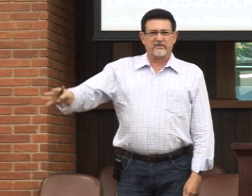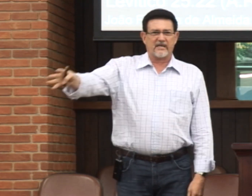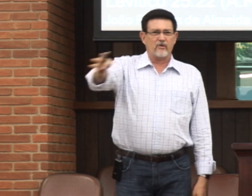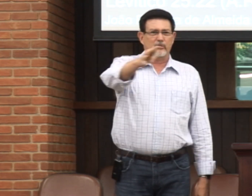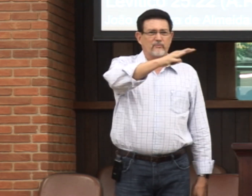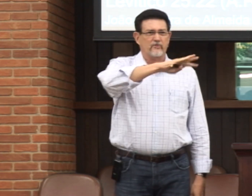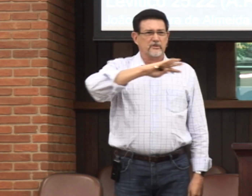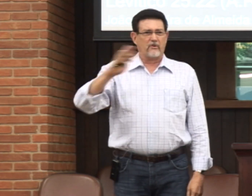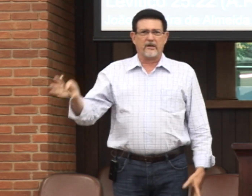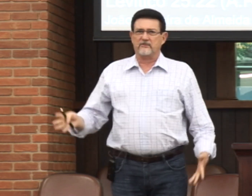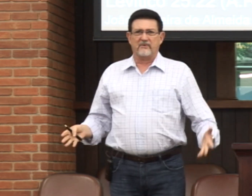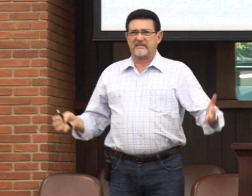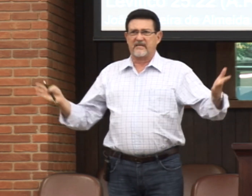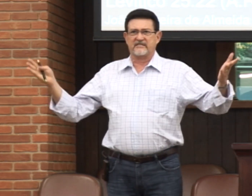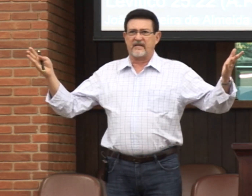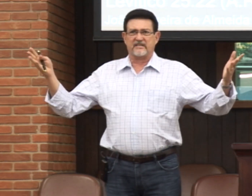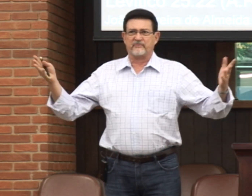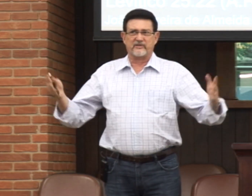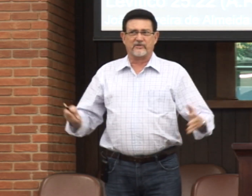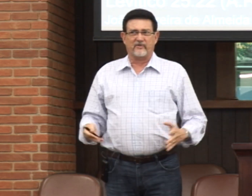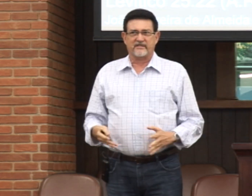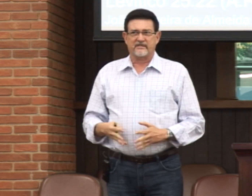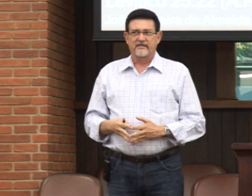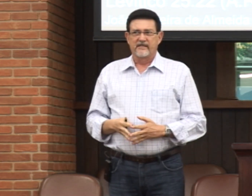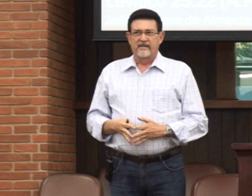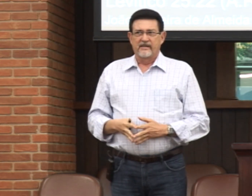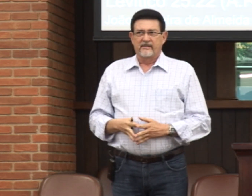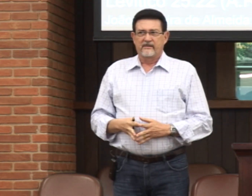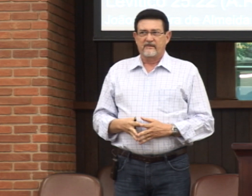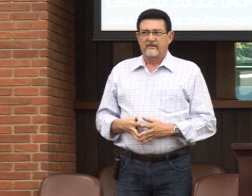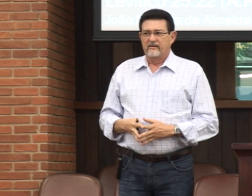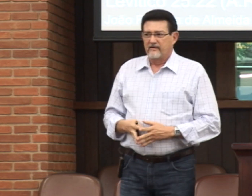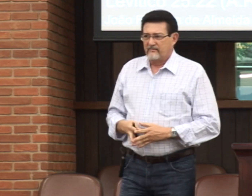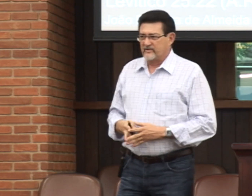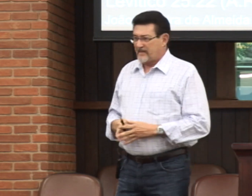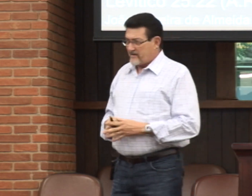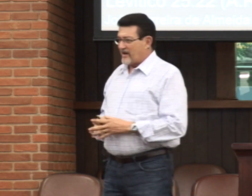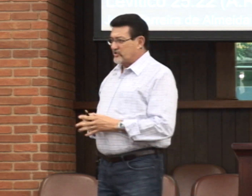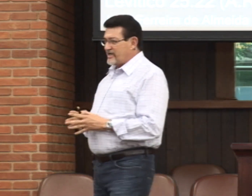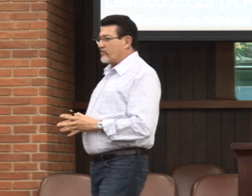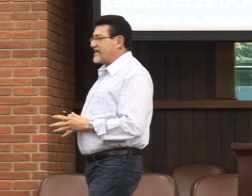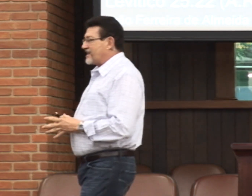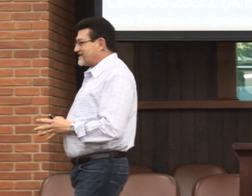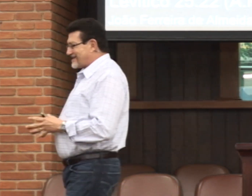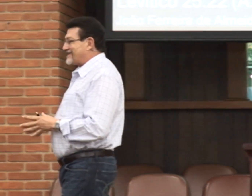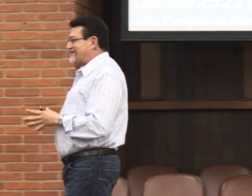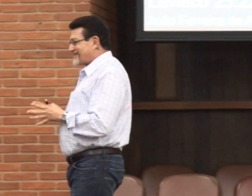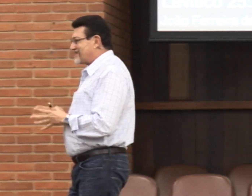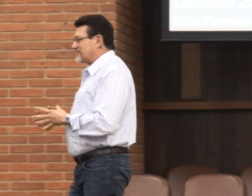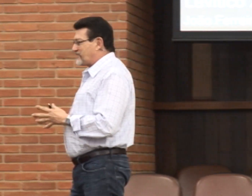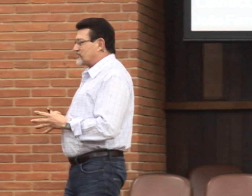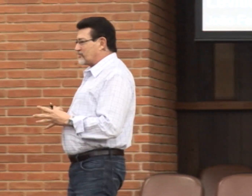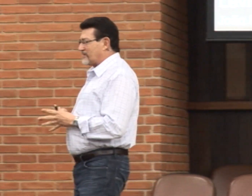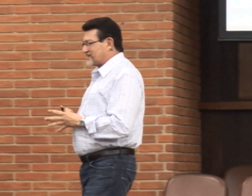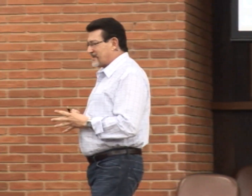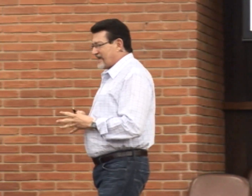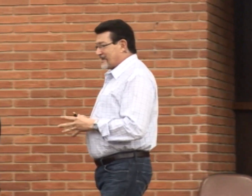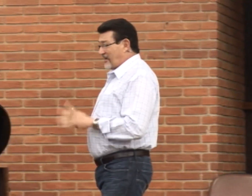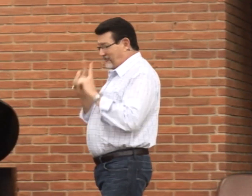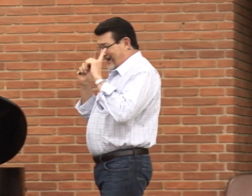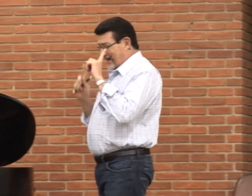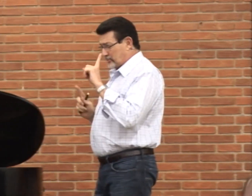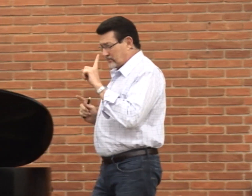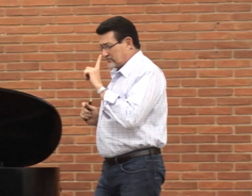nós temos aqui hoje um auditório de uma 700 pessoas você imagina o que é que 700 pessoas